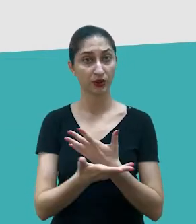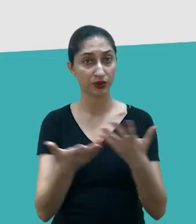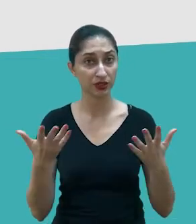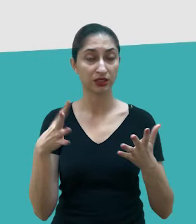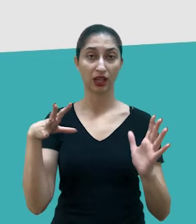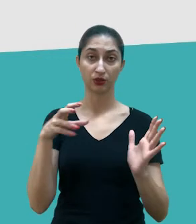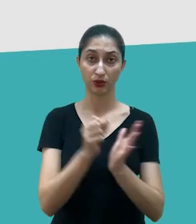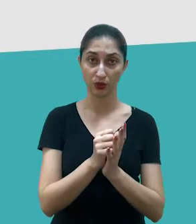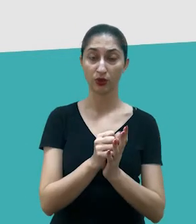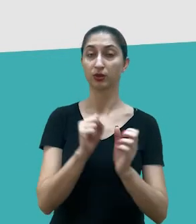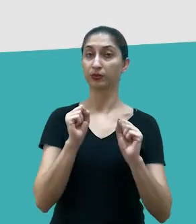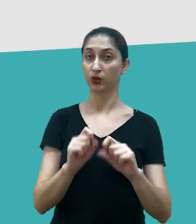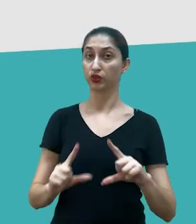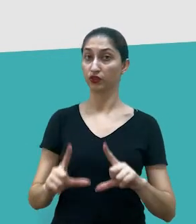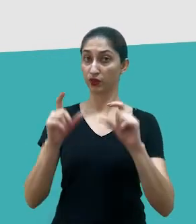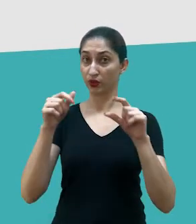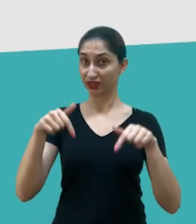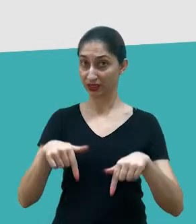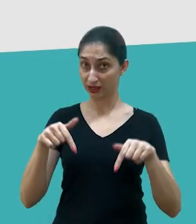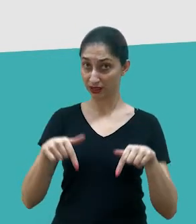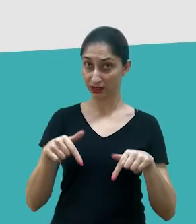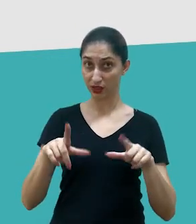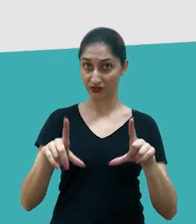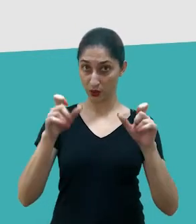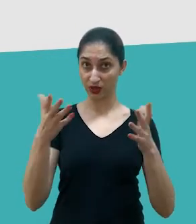anotado, façam foto aqui dessa tela,